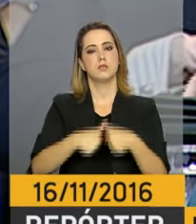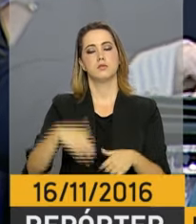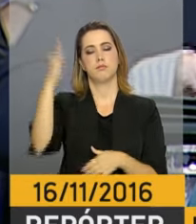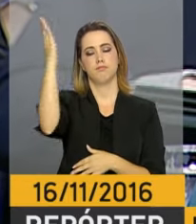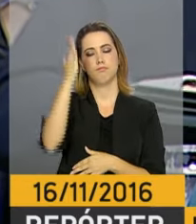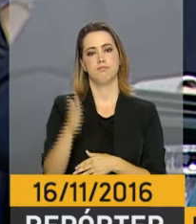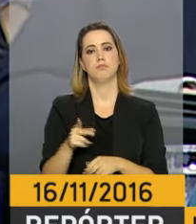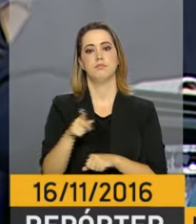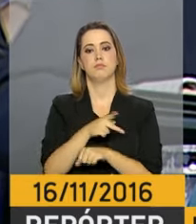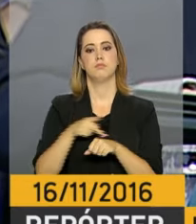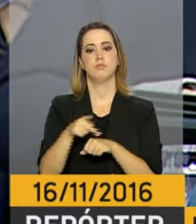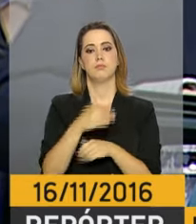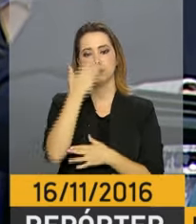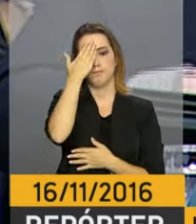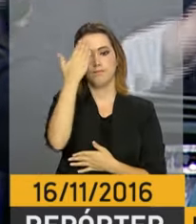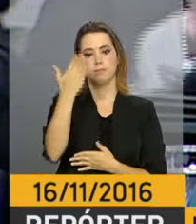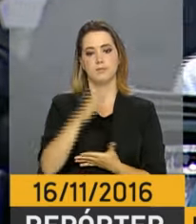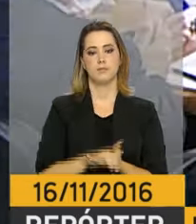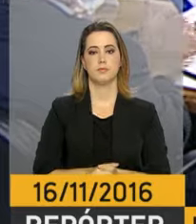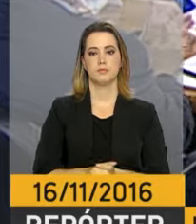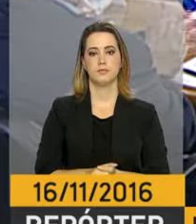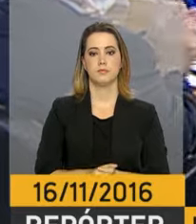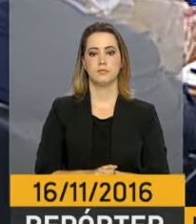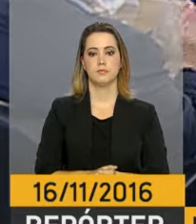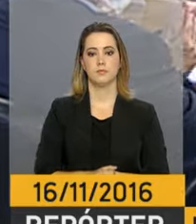país obrigato